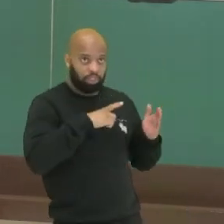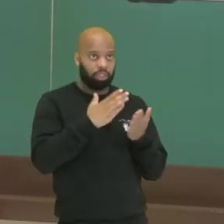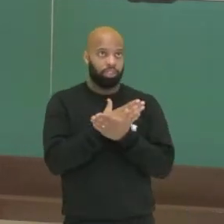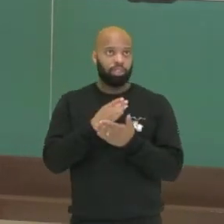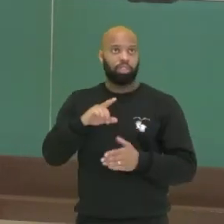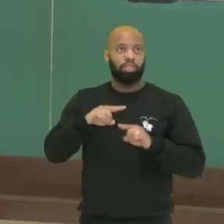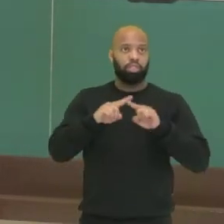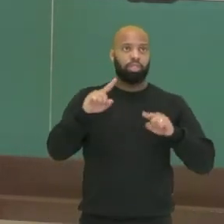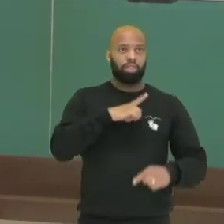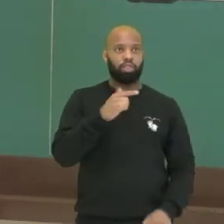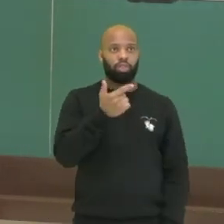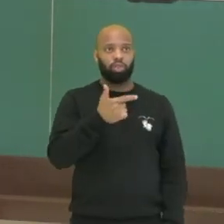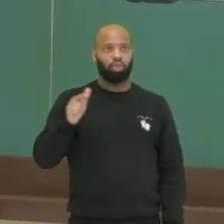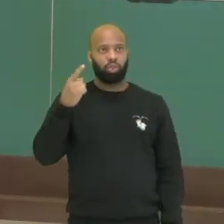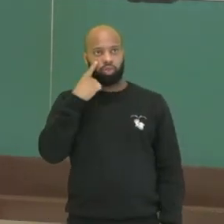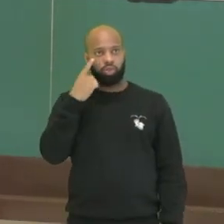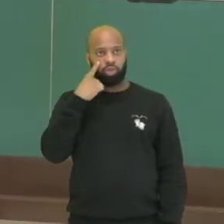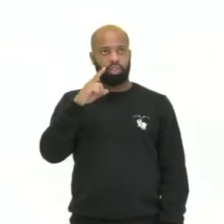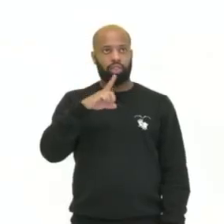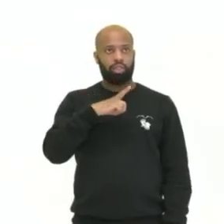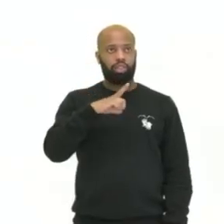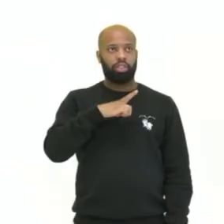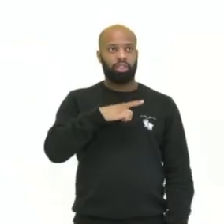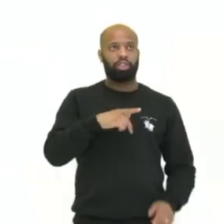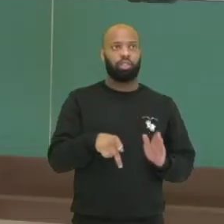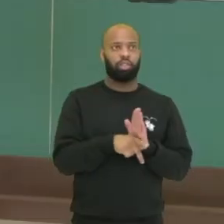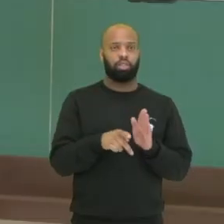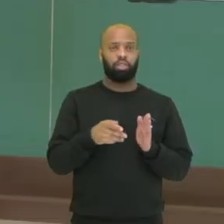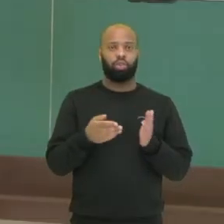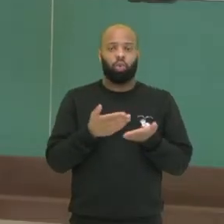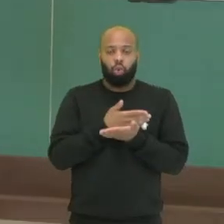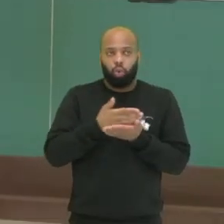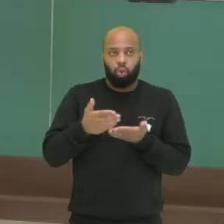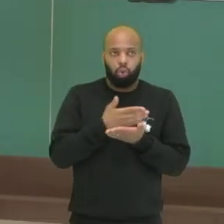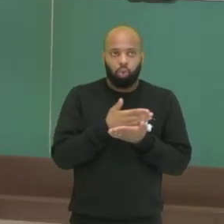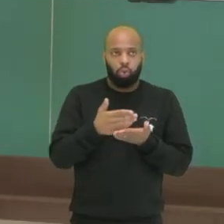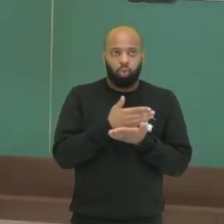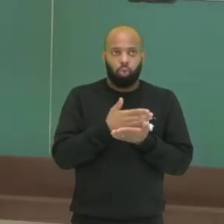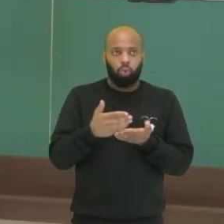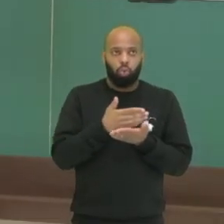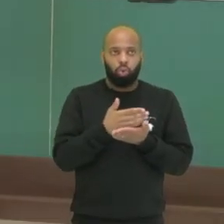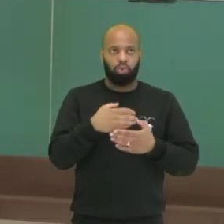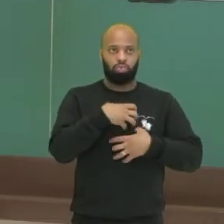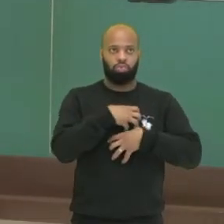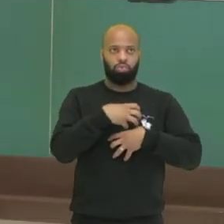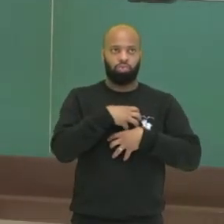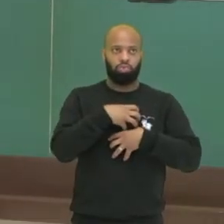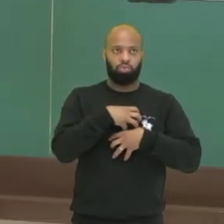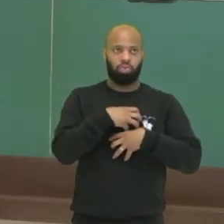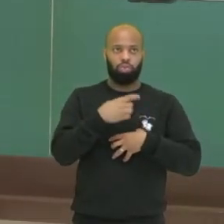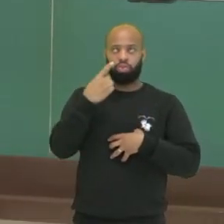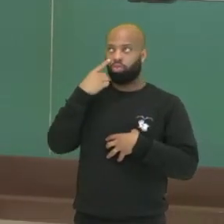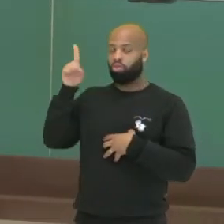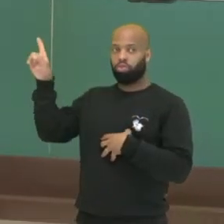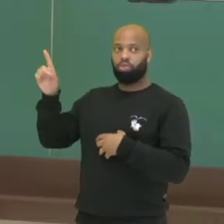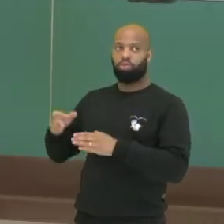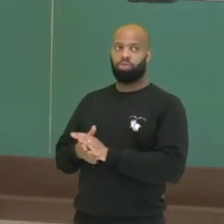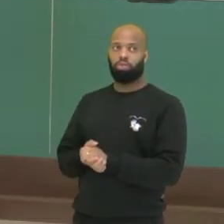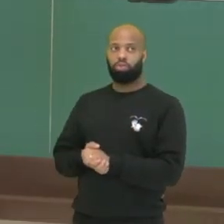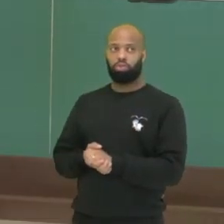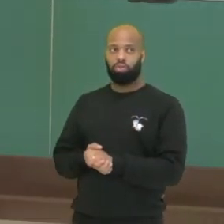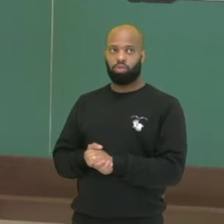sim. Vamos verificar lá, nós temos a saudação, né? Então, quando você inicia a luta,